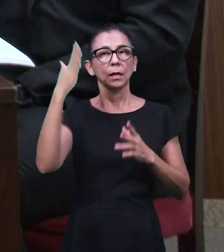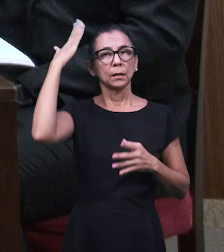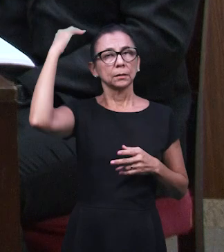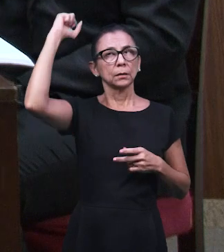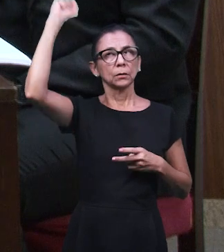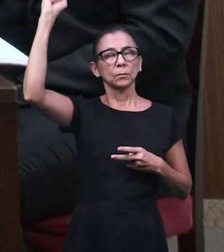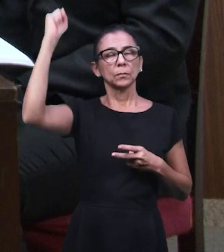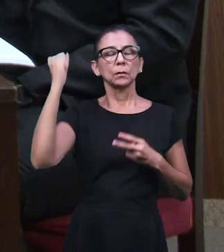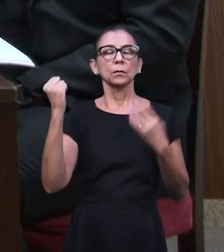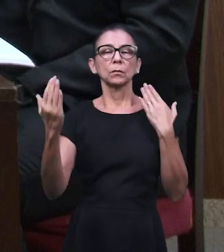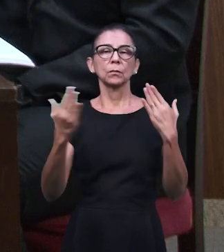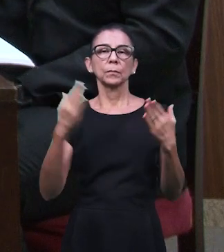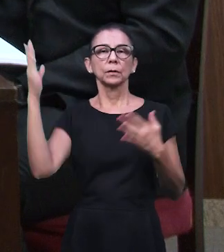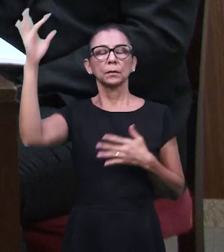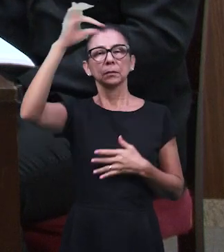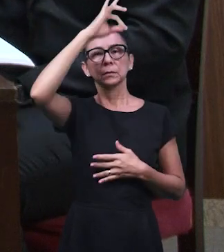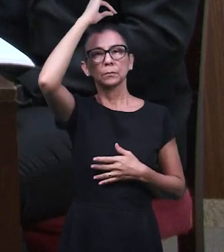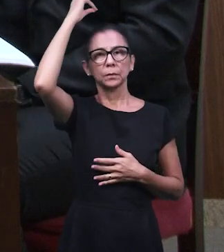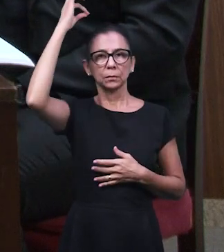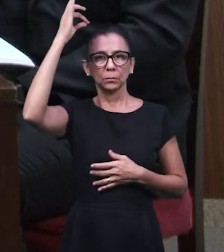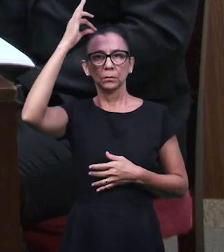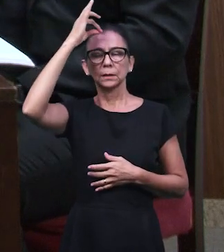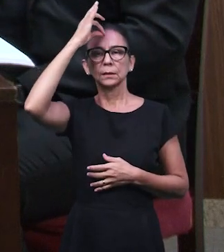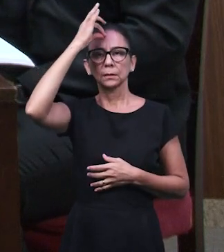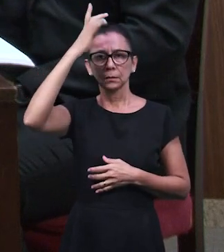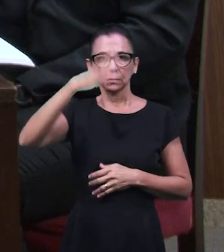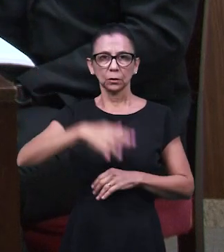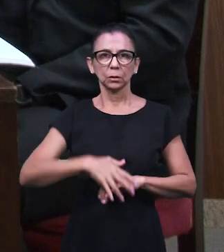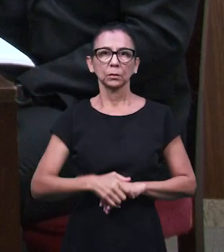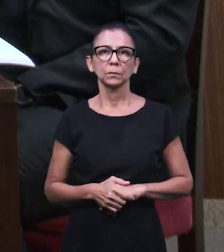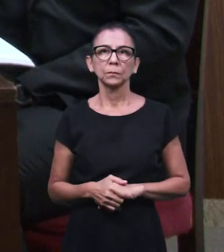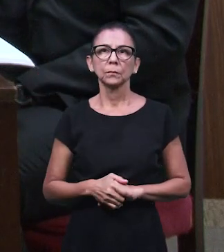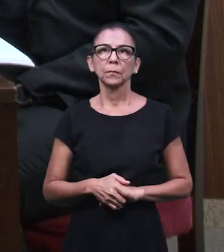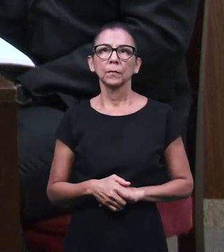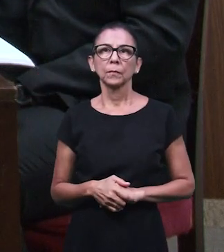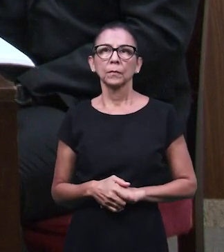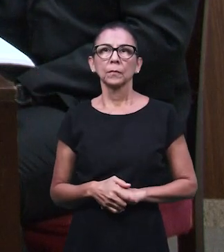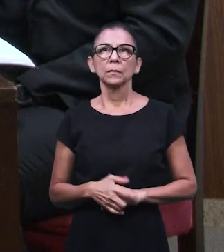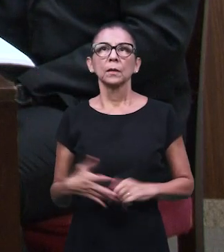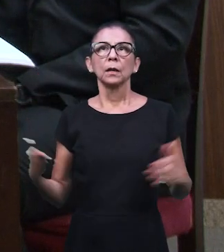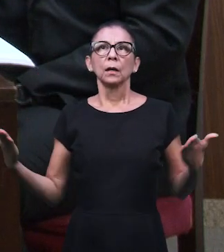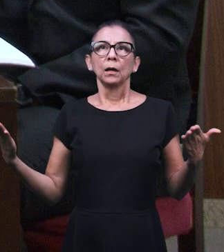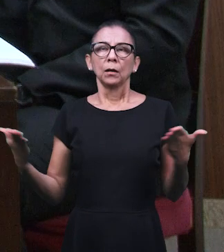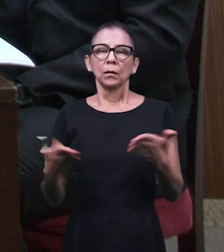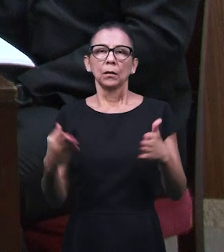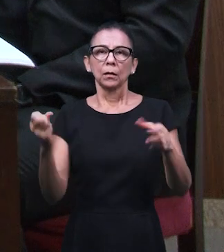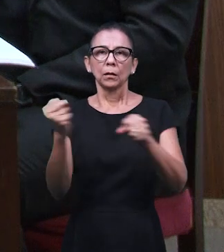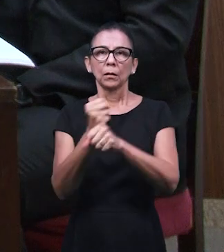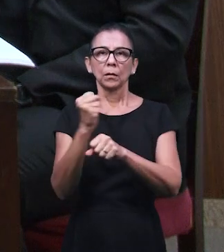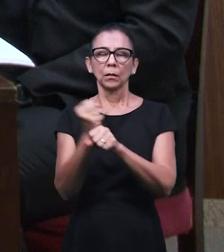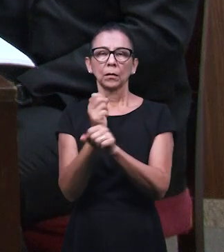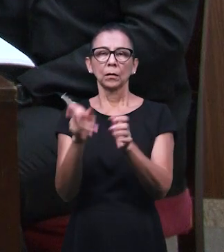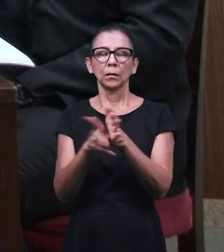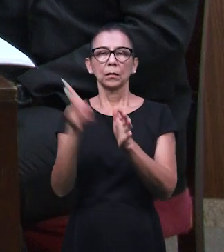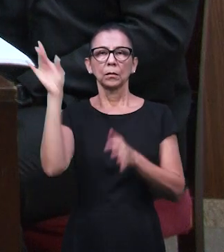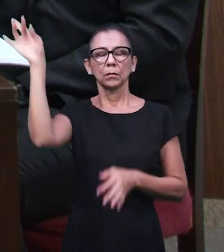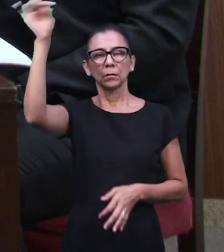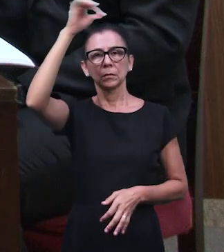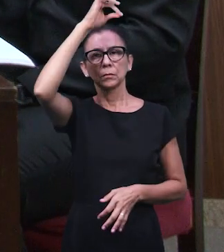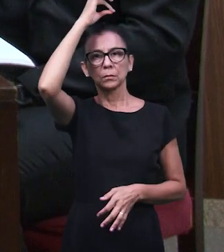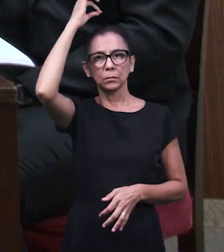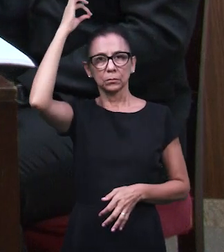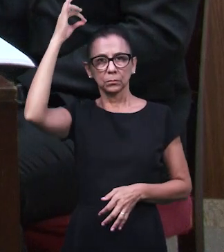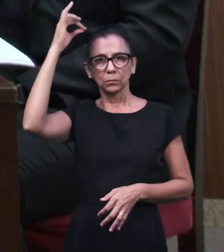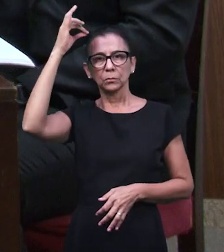nós vivermos hoje a obra do Espírito Santo, foi o Senhor Jesus que também entregou sua vida com 33 anos, que sofreu no